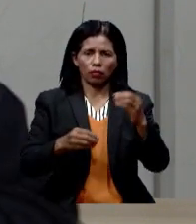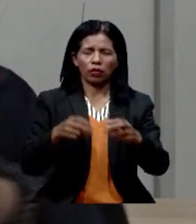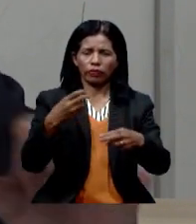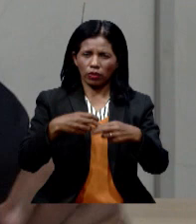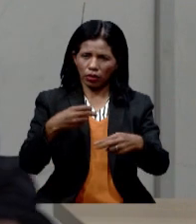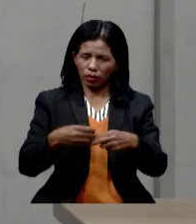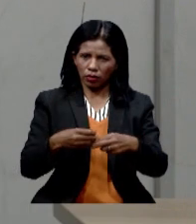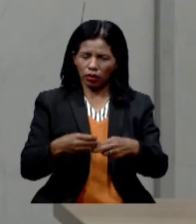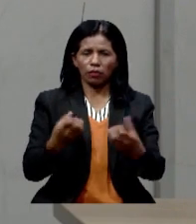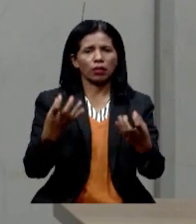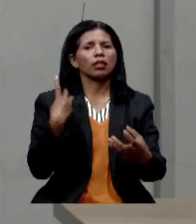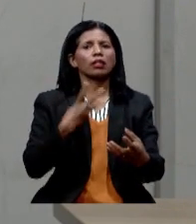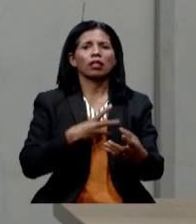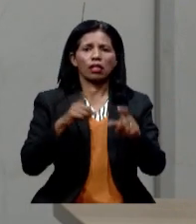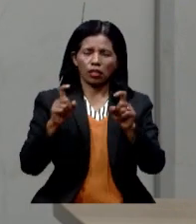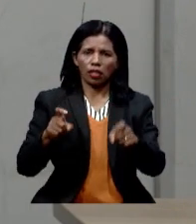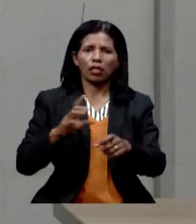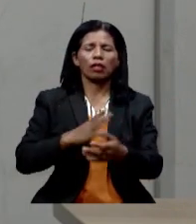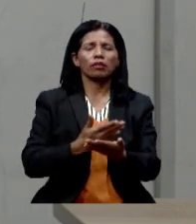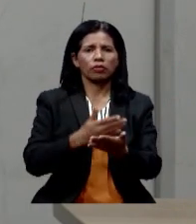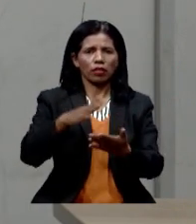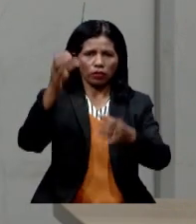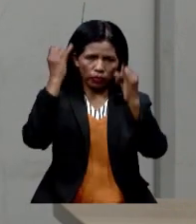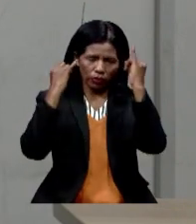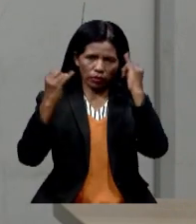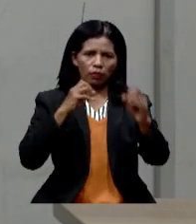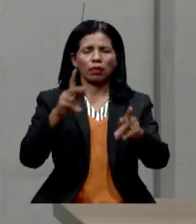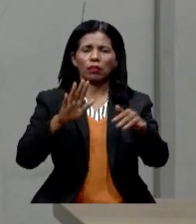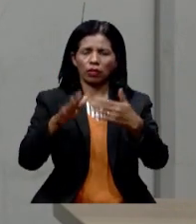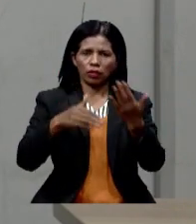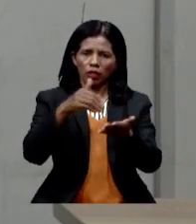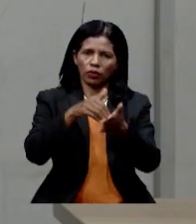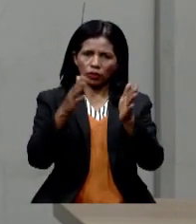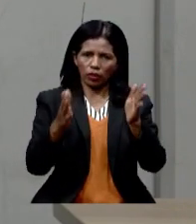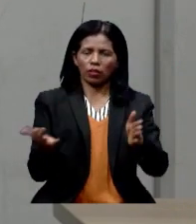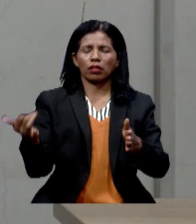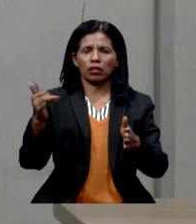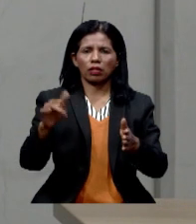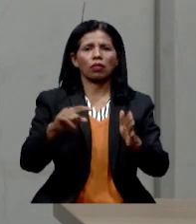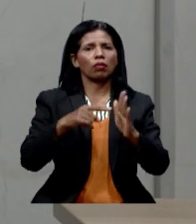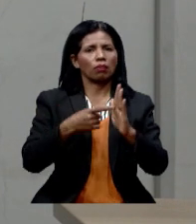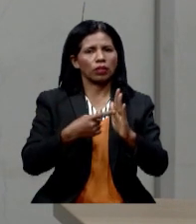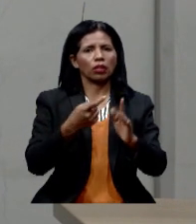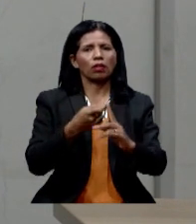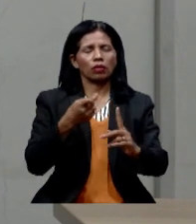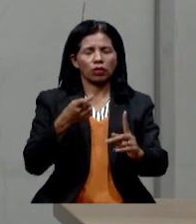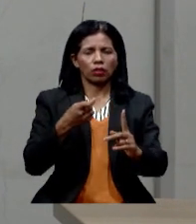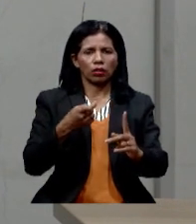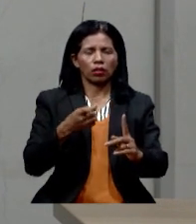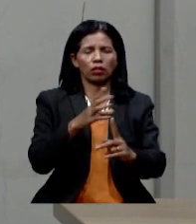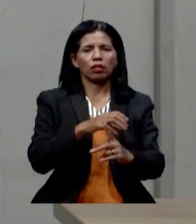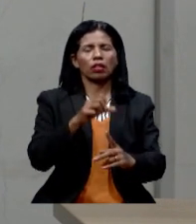ser socializa ba ia itenia al instrumento sira ha hu si